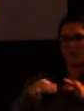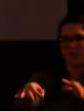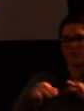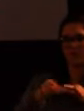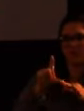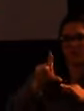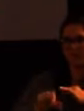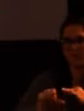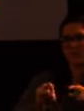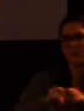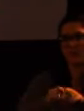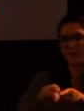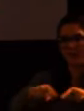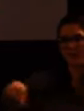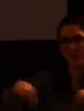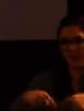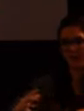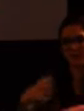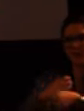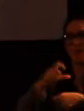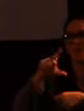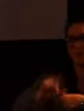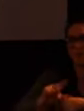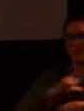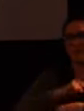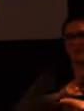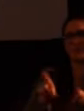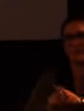de lote definida, tá certo? Pode passar.